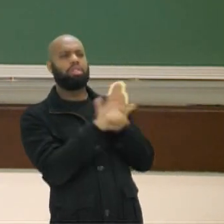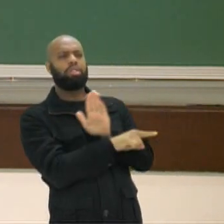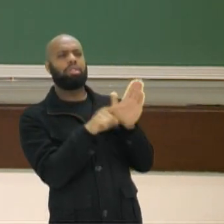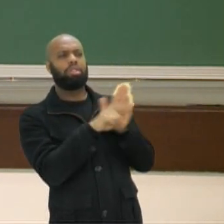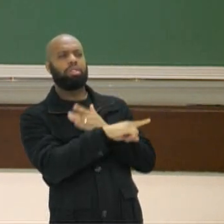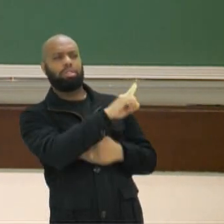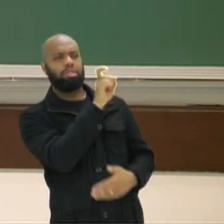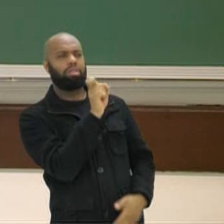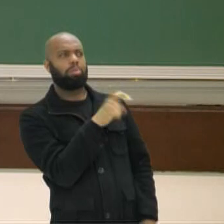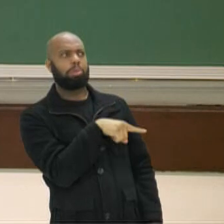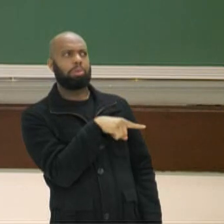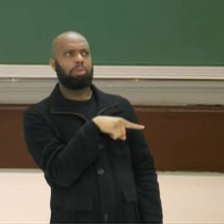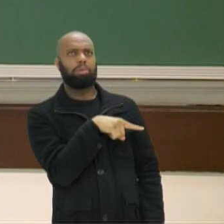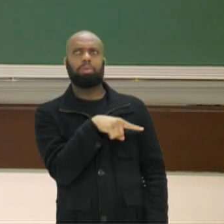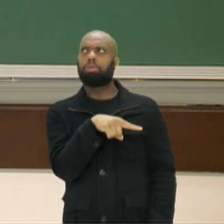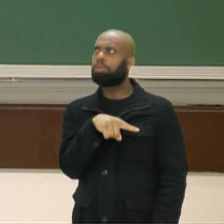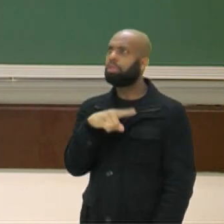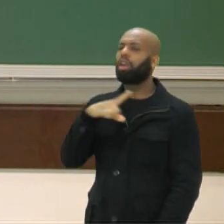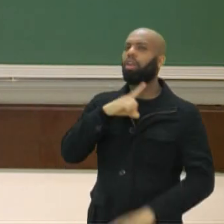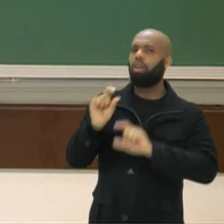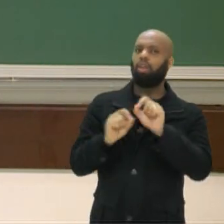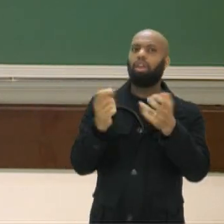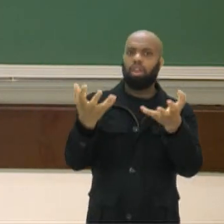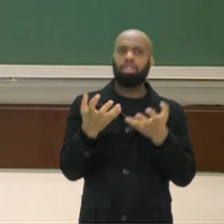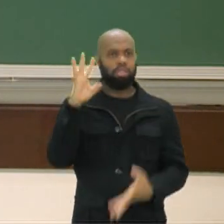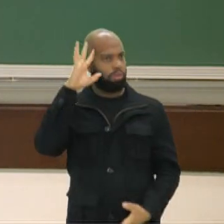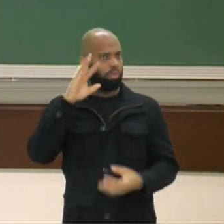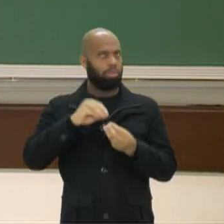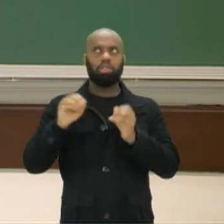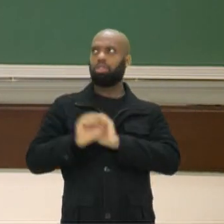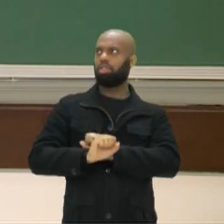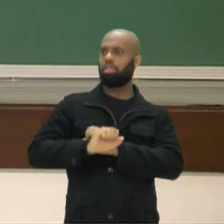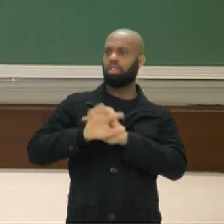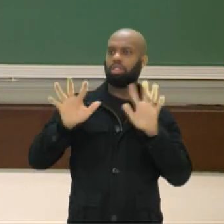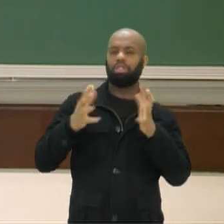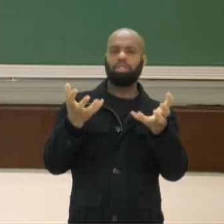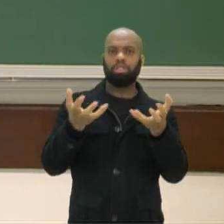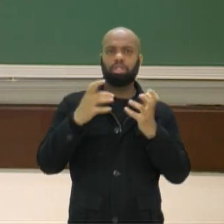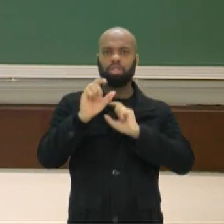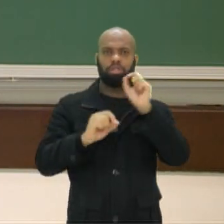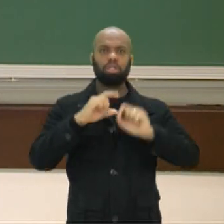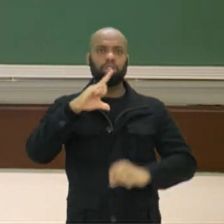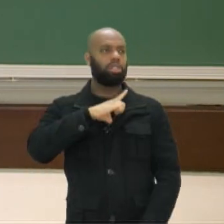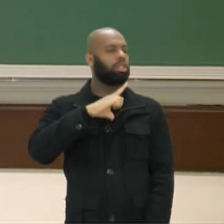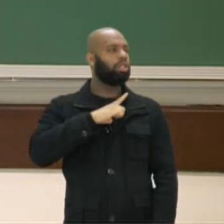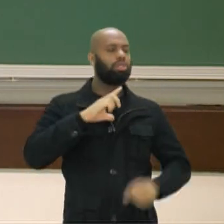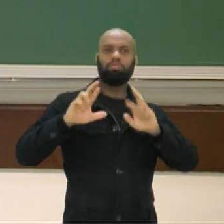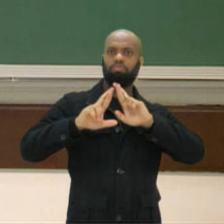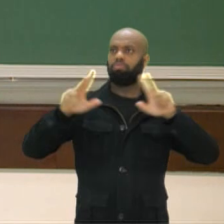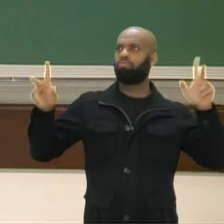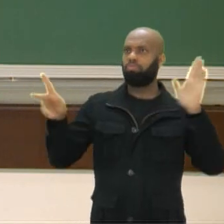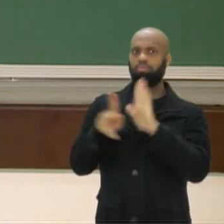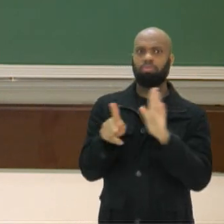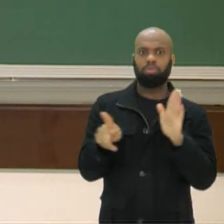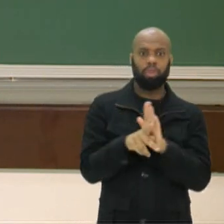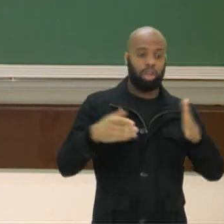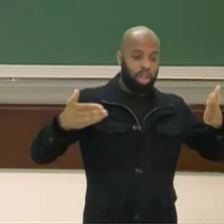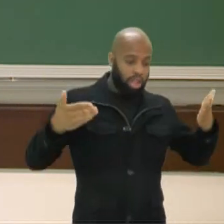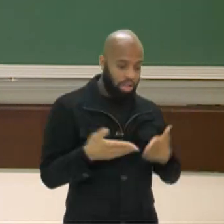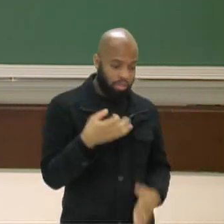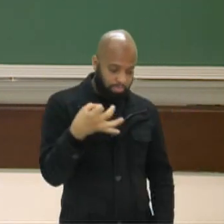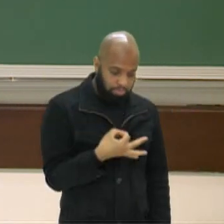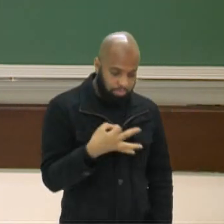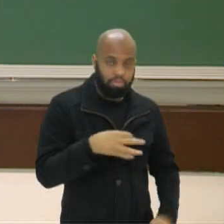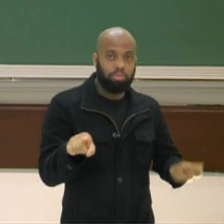presente perfeito é justamente entender bem, deixar claro, a diferença do presente